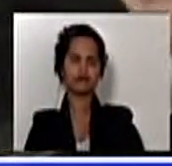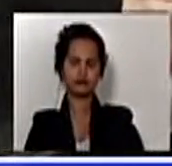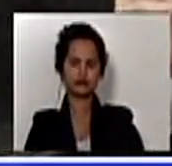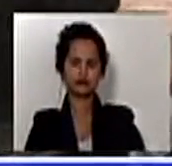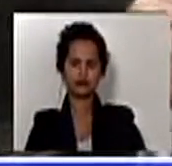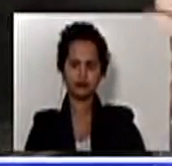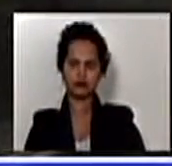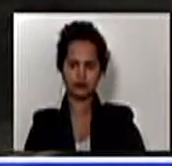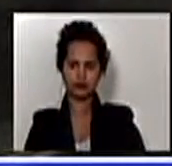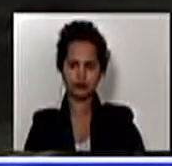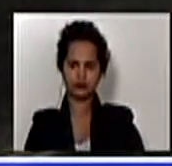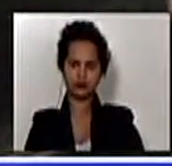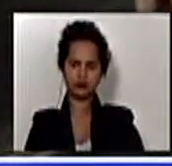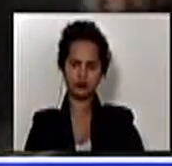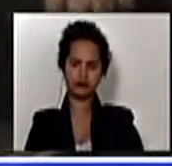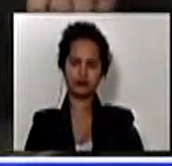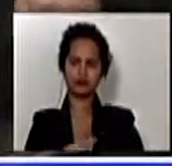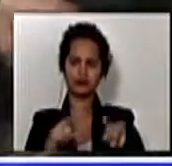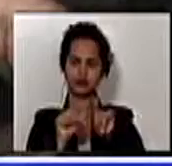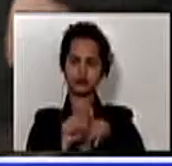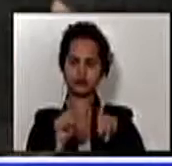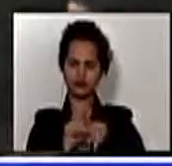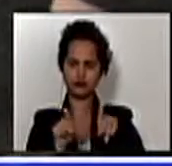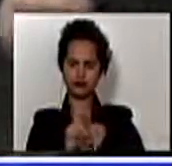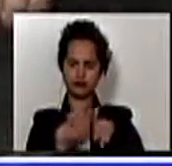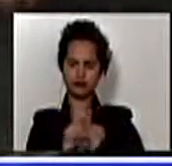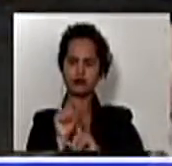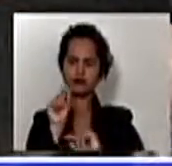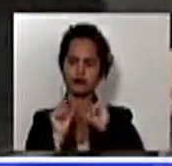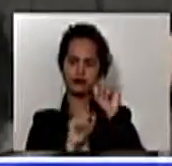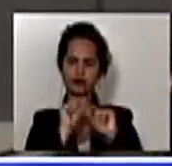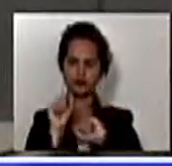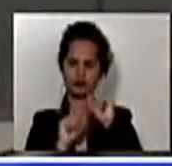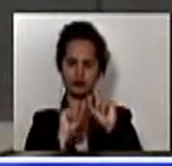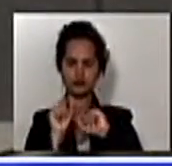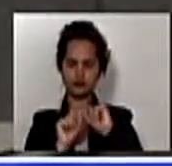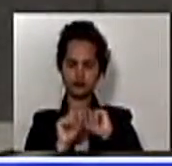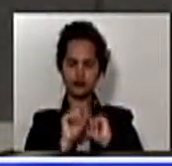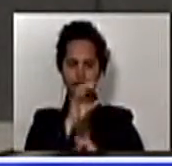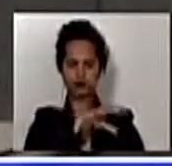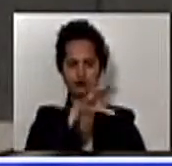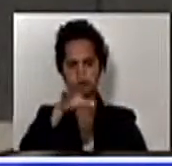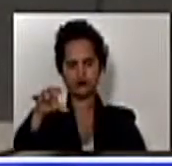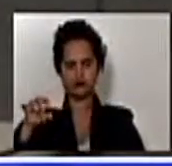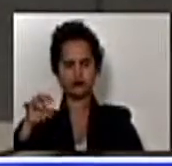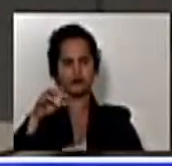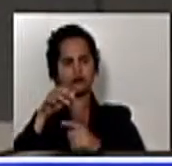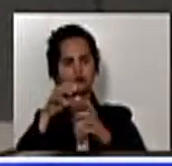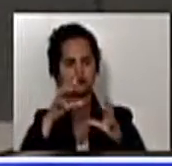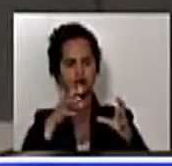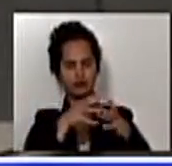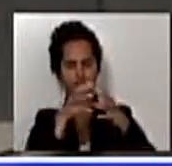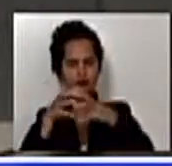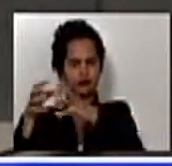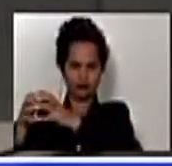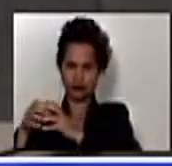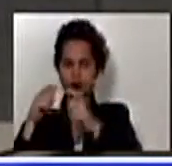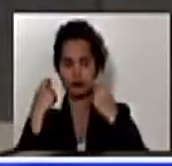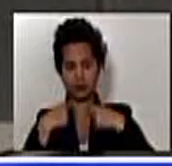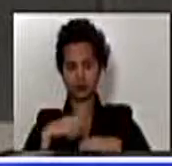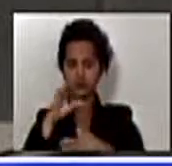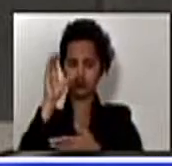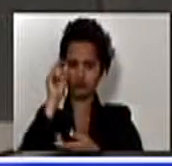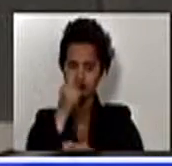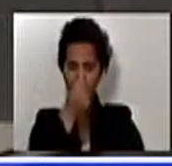vem sendo também afetado, como de todas as instituições que dependem aí do orçamento.